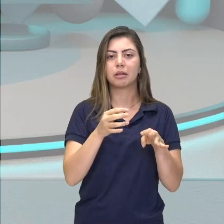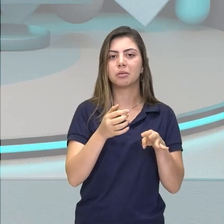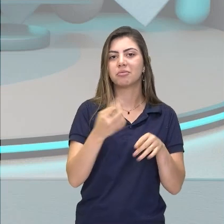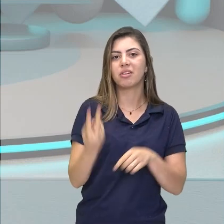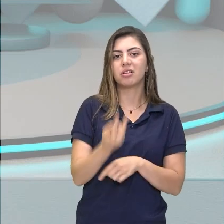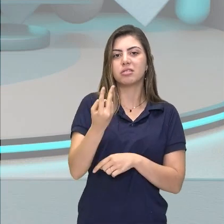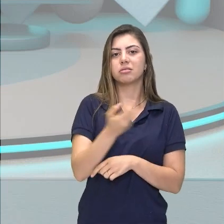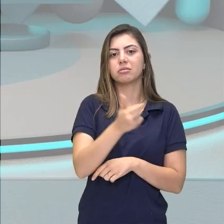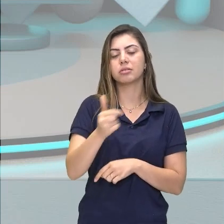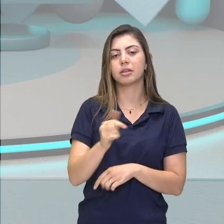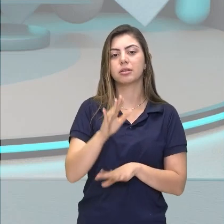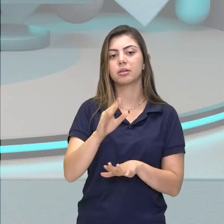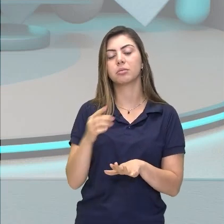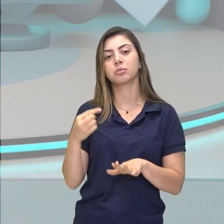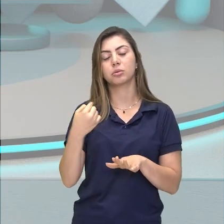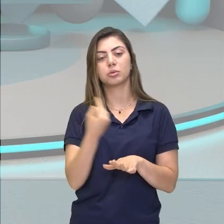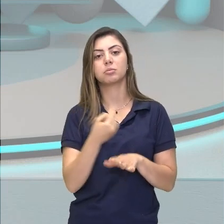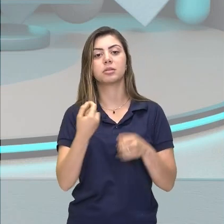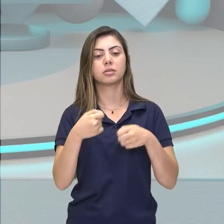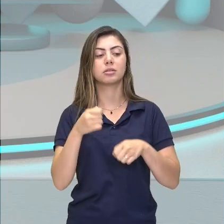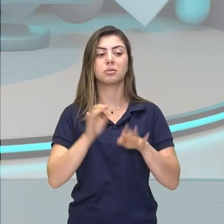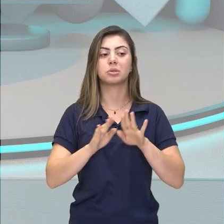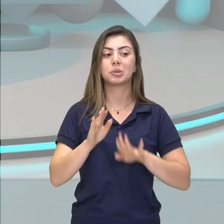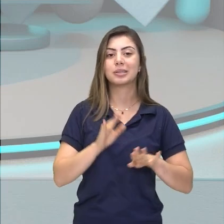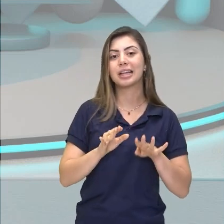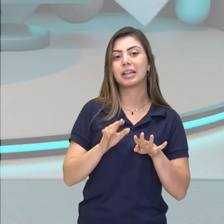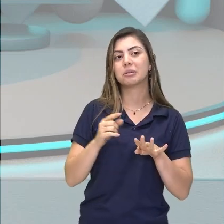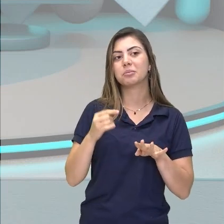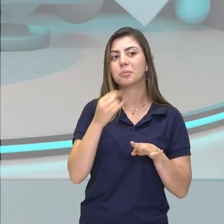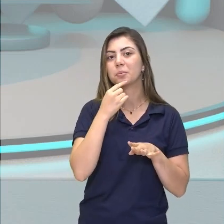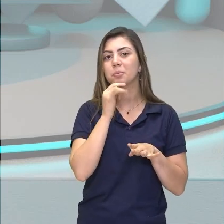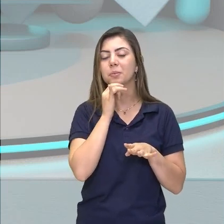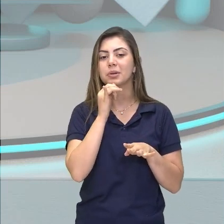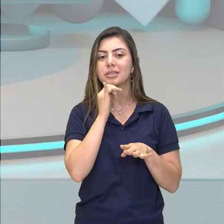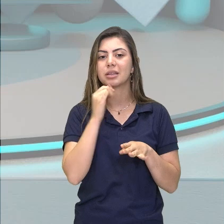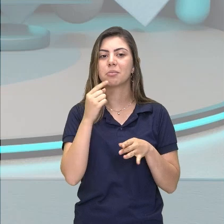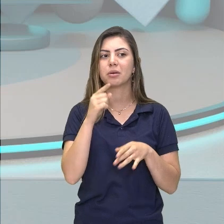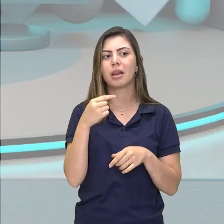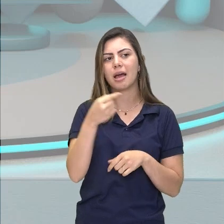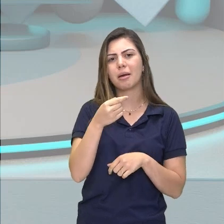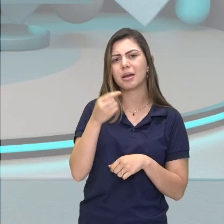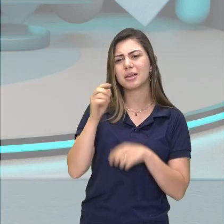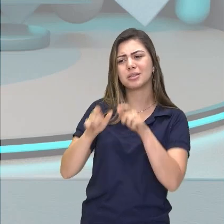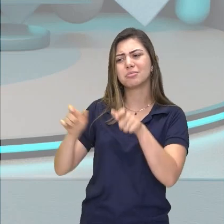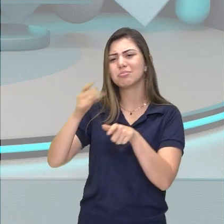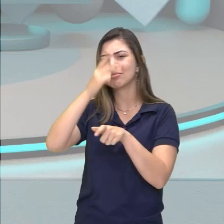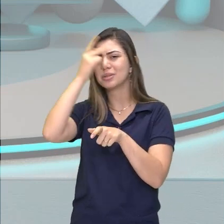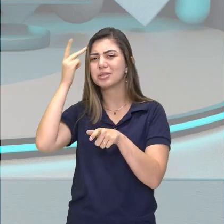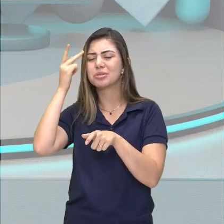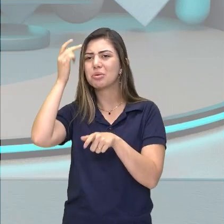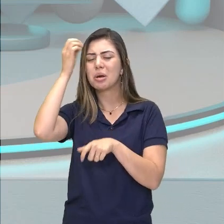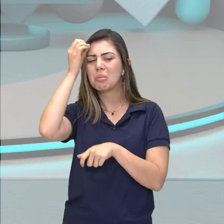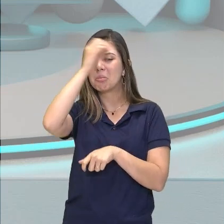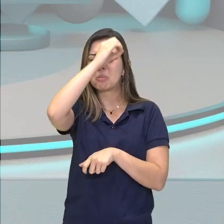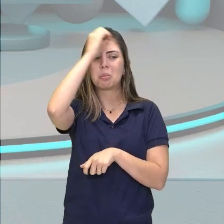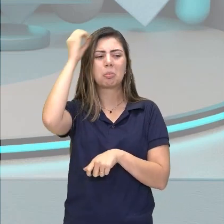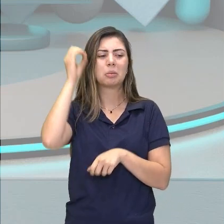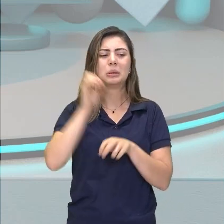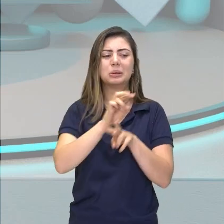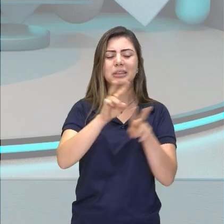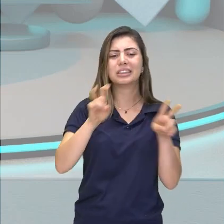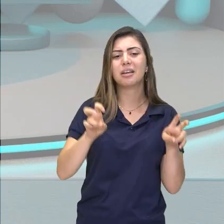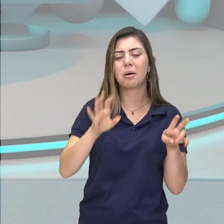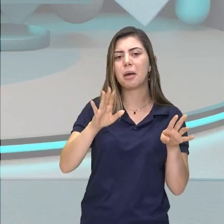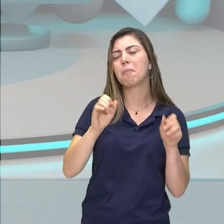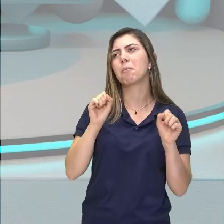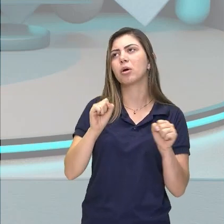gente toca nesses assuntos, porque eles são assuntos até, digamos assim, não muito conhecidos. Às vezes o candidato não tem conhecimento e acha que pode